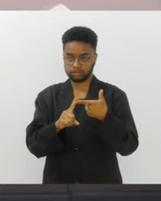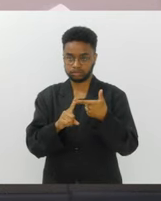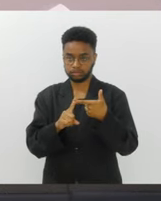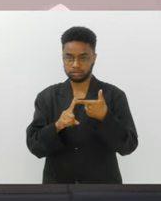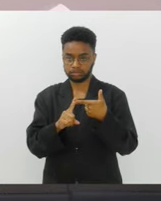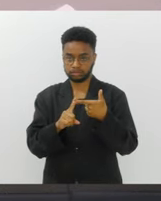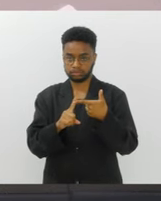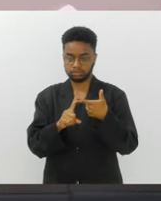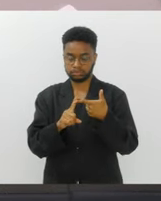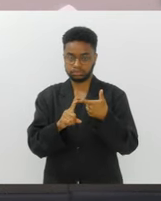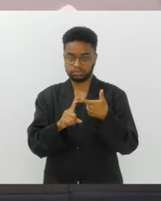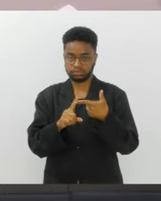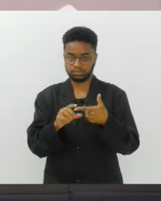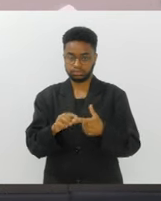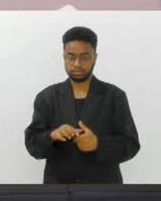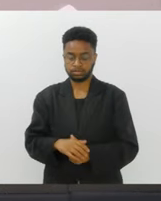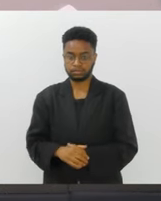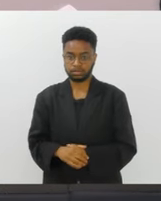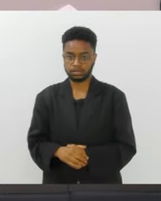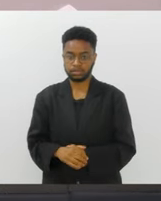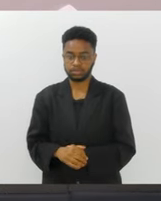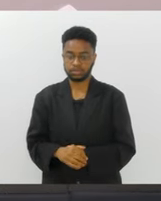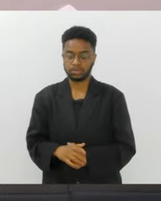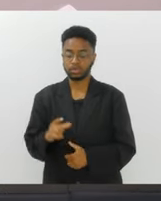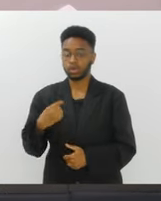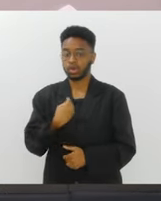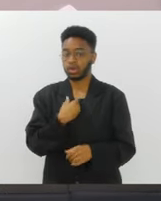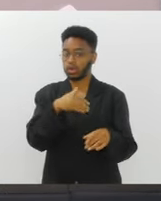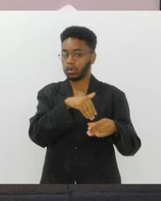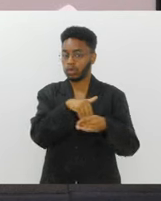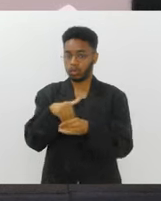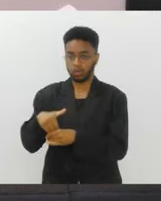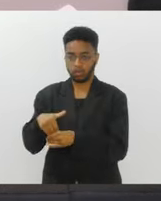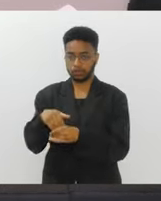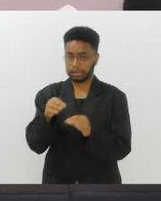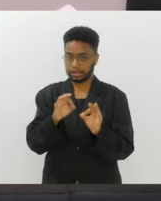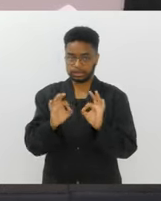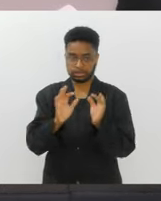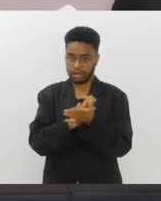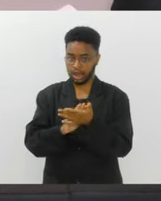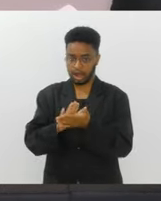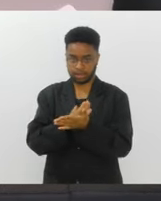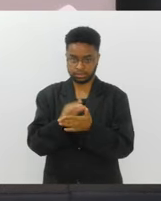nós não estamos aqui votando absolutamente, não está nada em votação.